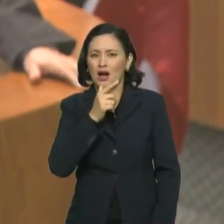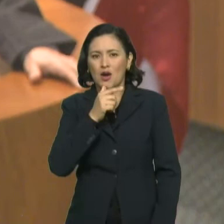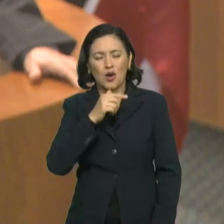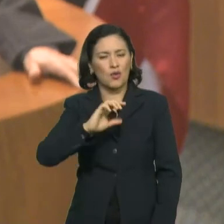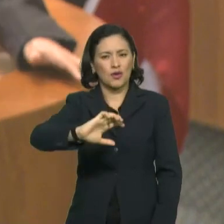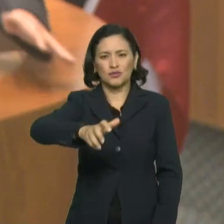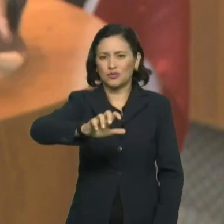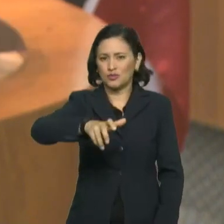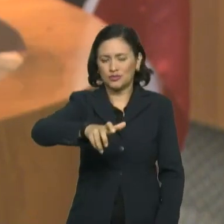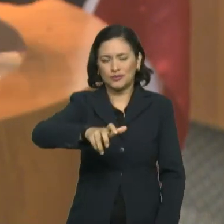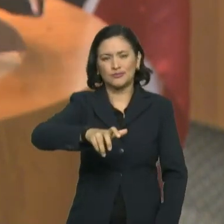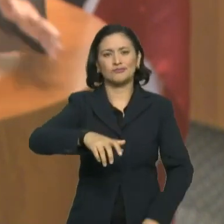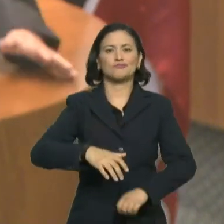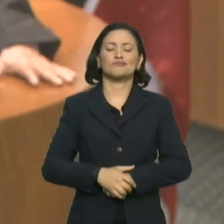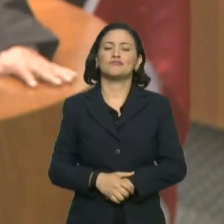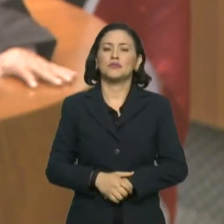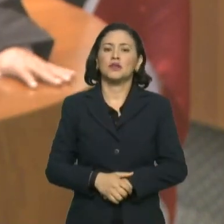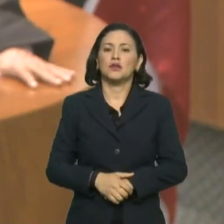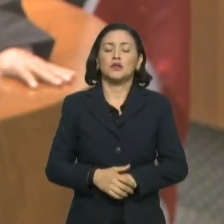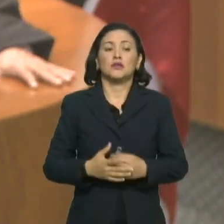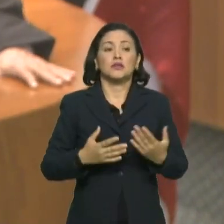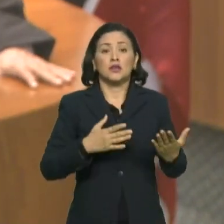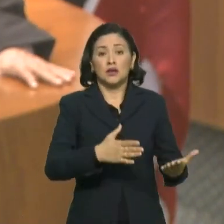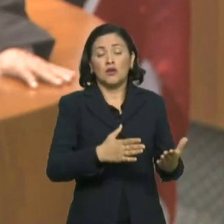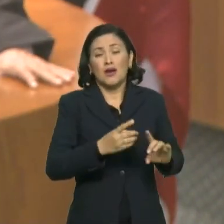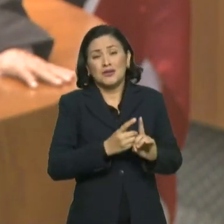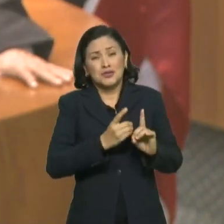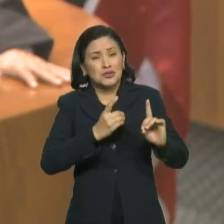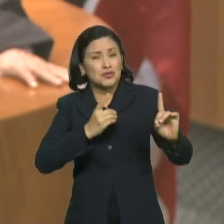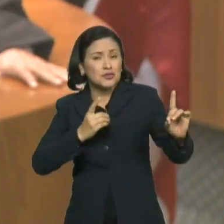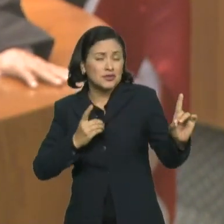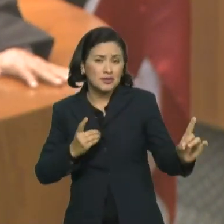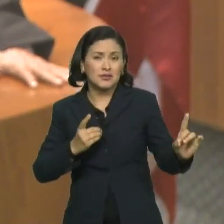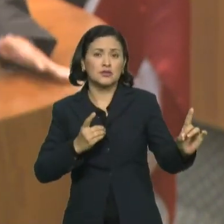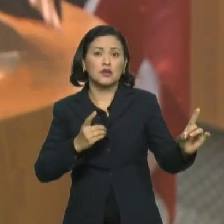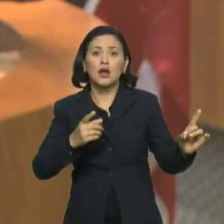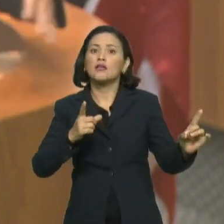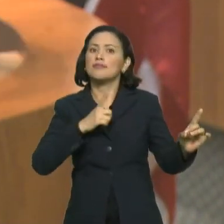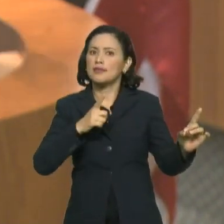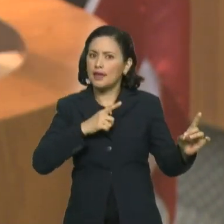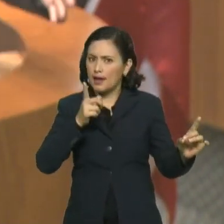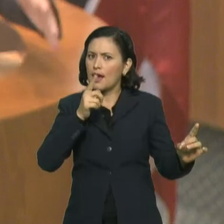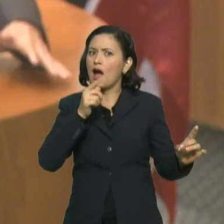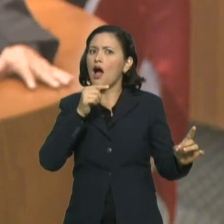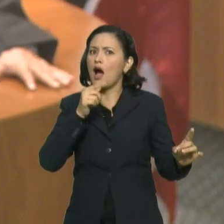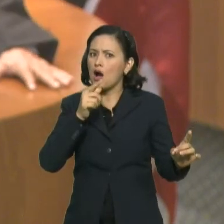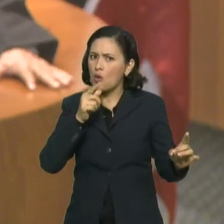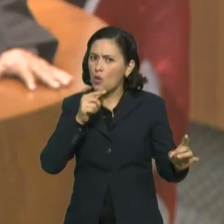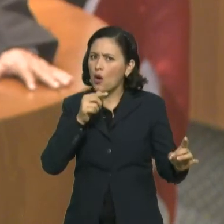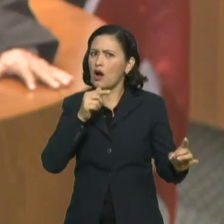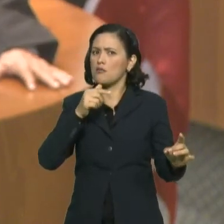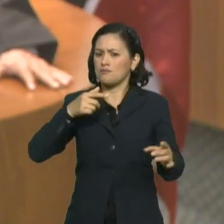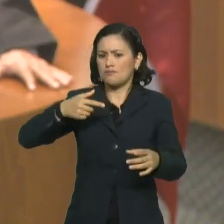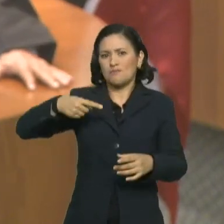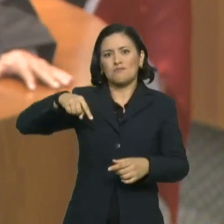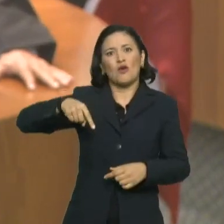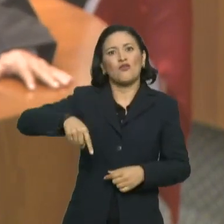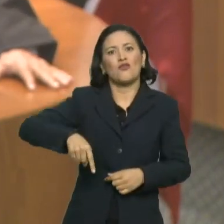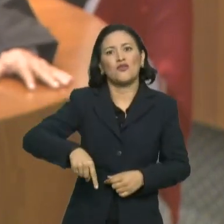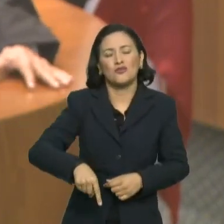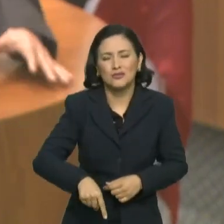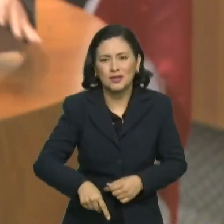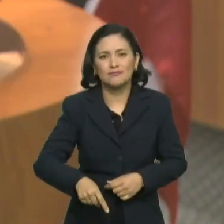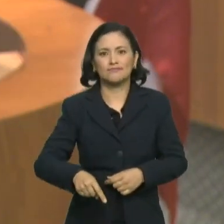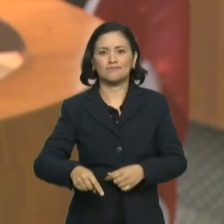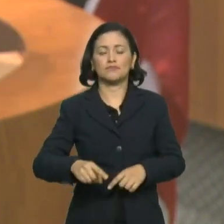a população daquele assentamento no Alto Bonito. Quem conhece a região sabe que, de fato, é bonito, porque é muito bonita aquela